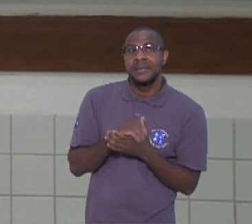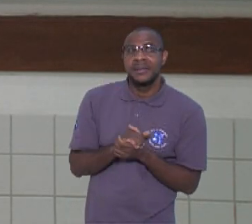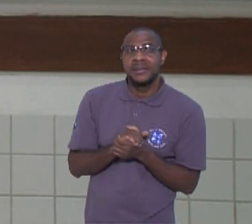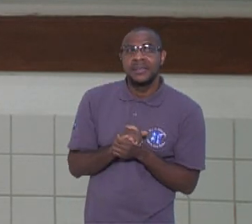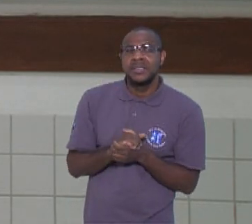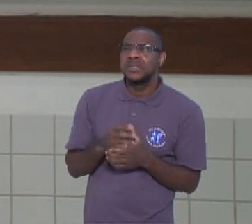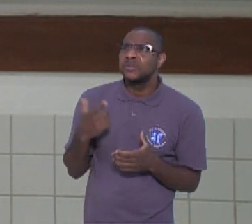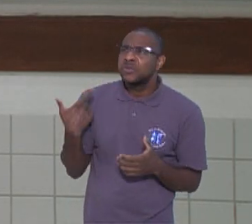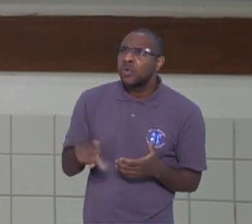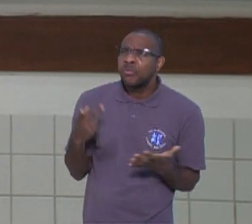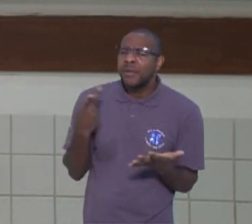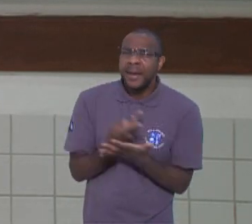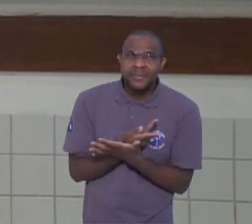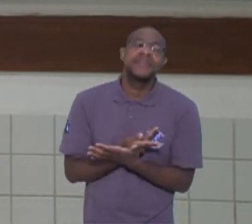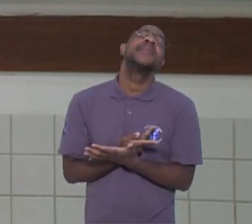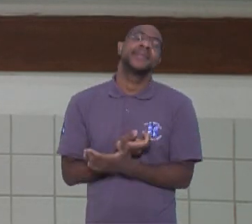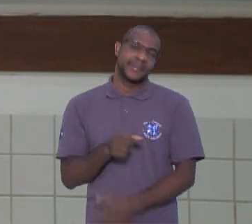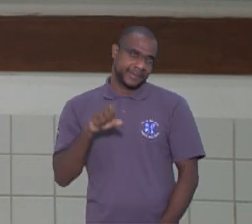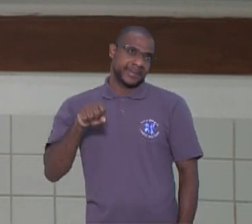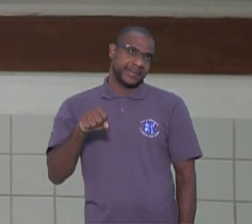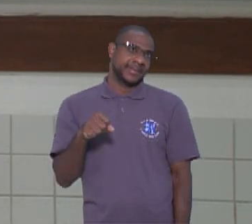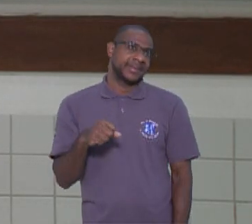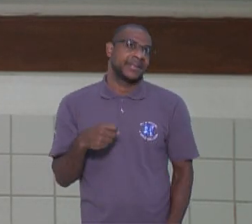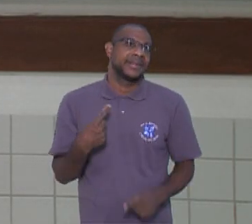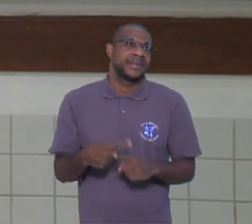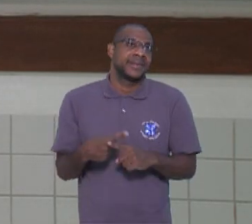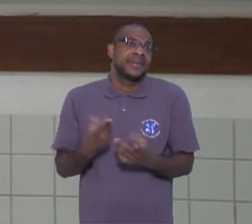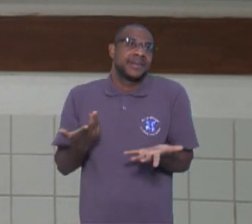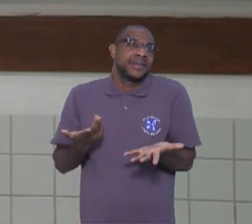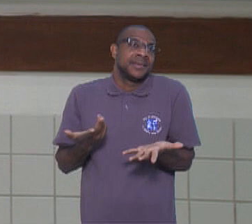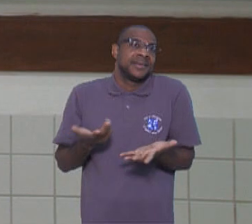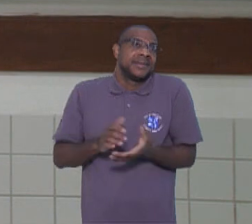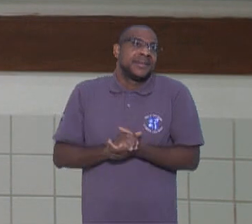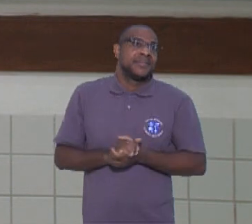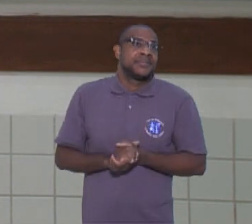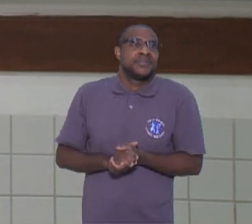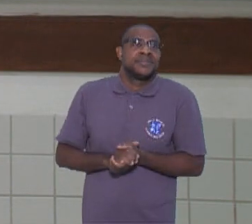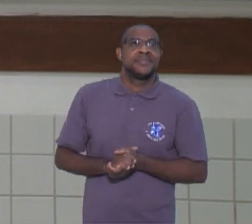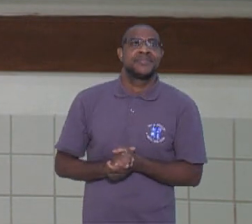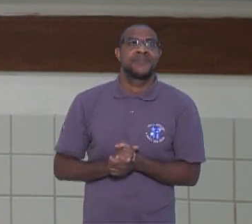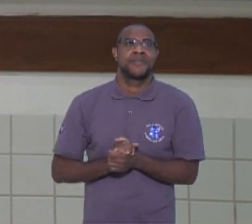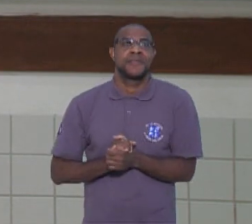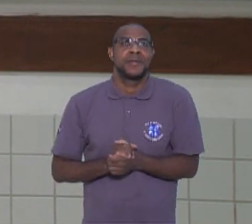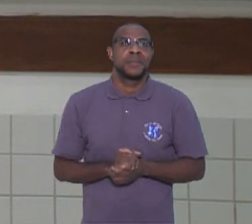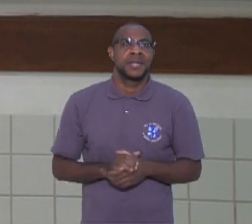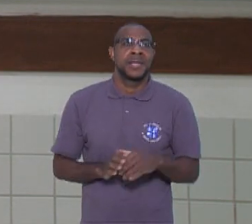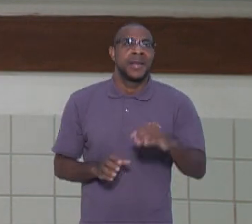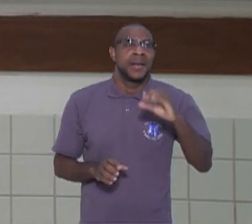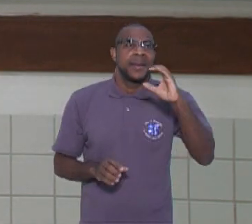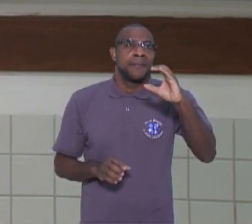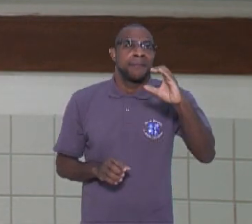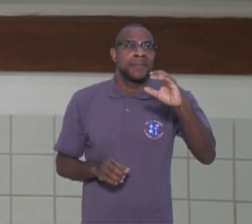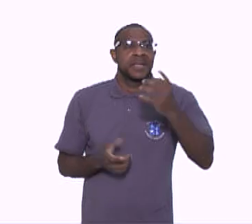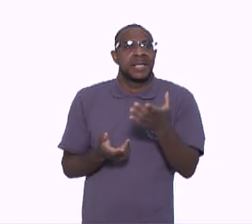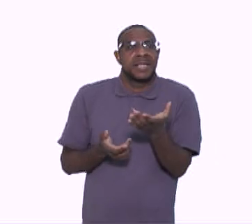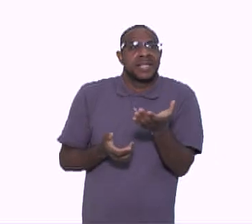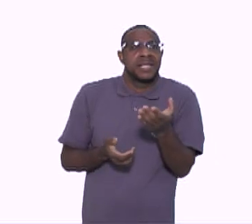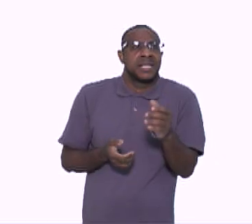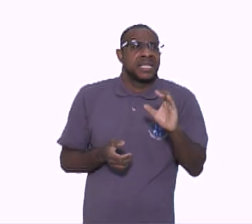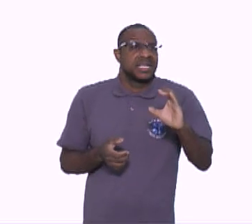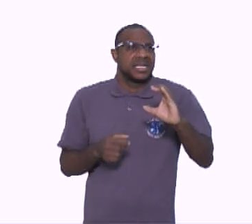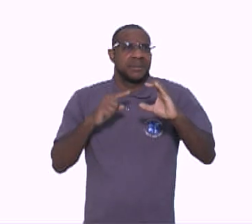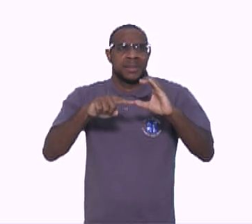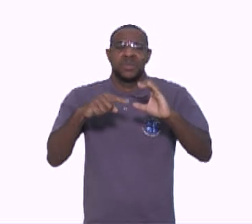professor, de novo? É, de novo, coleguinha. B igual a menos 1? Então, C igual a 0? Olha aqui,